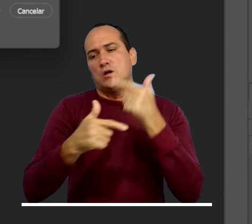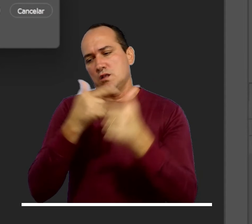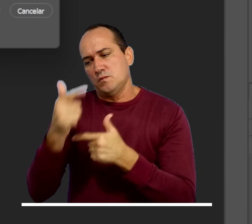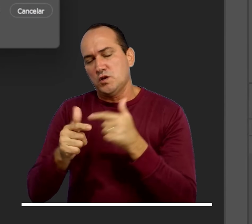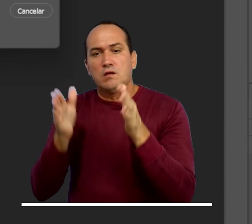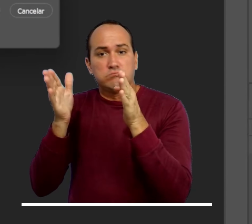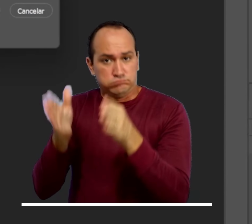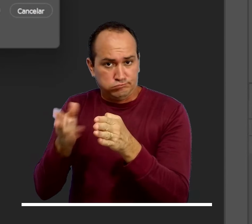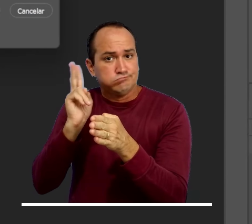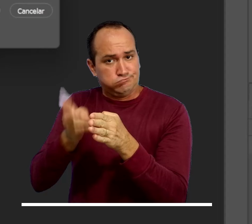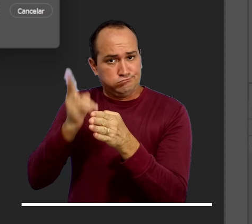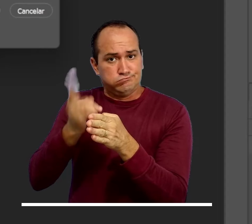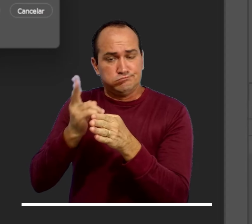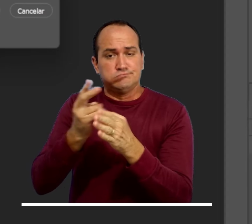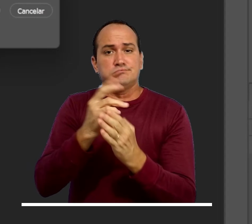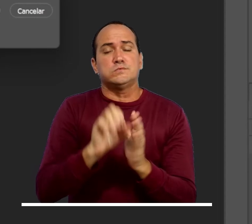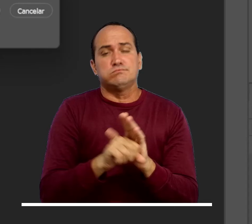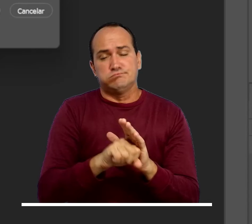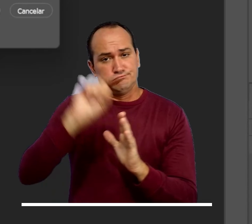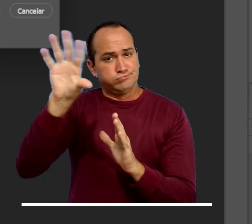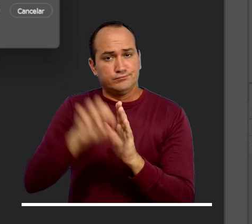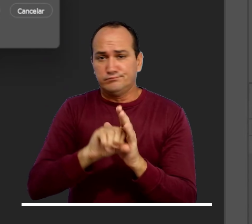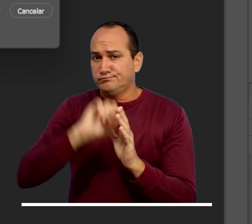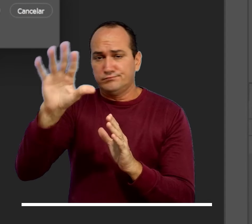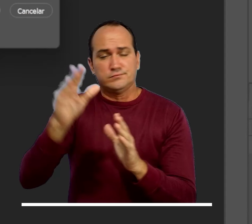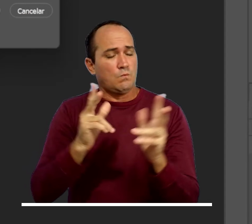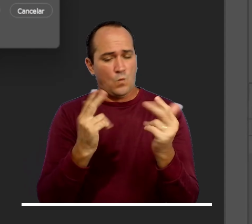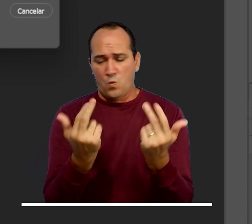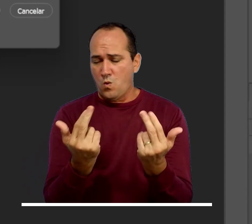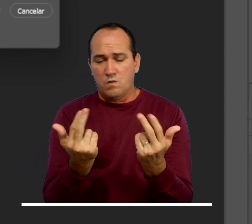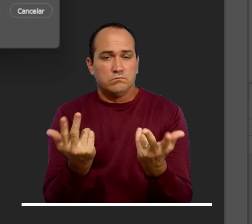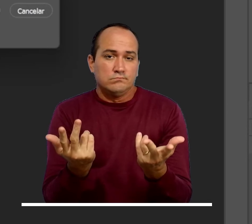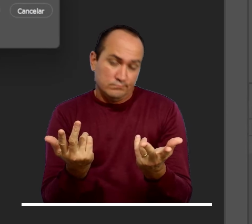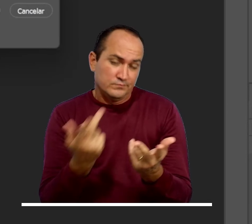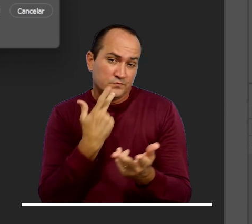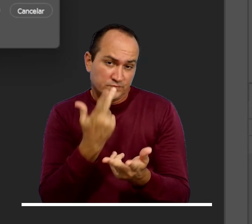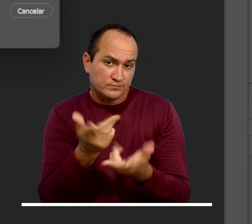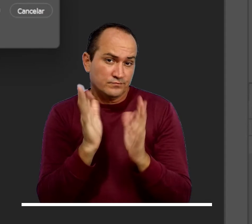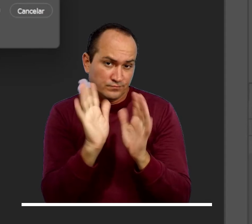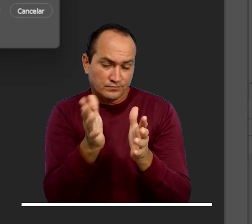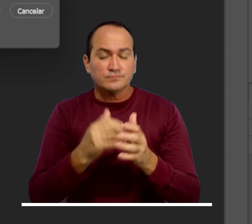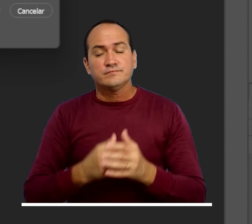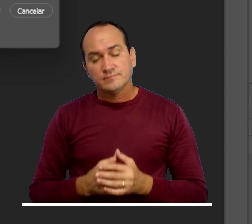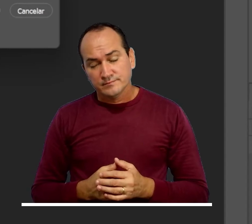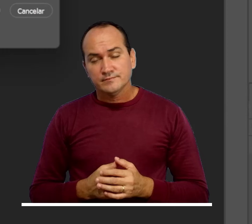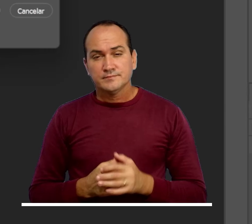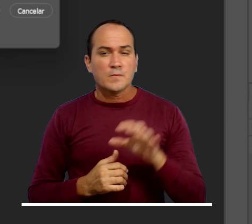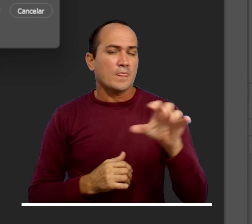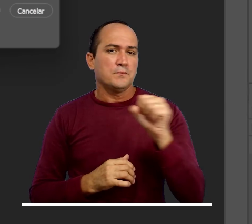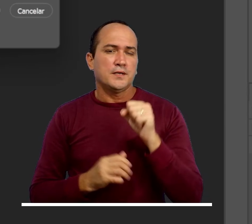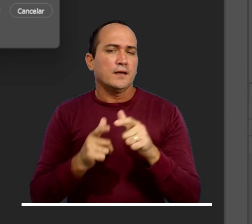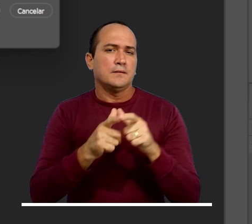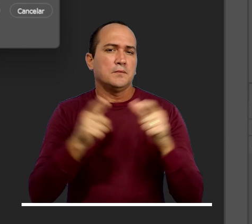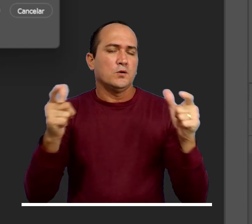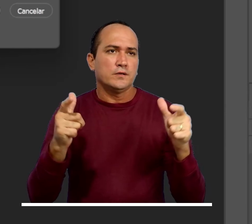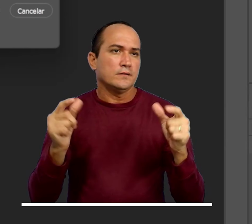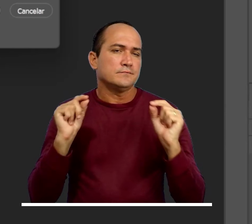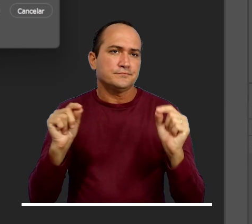nesse mesmo espaço de cor e vou exportar no mesmo espaço de cor. Então, como eu já tinha falado para vocês também, na maioria das